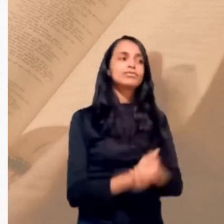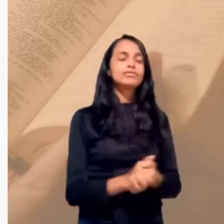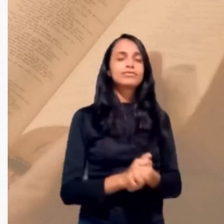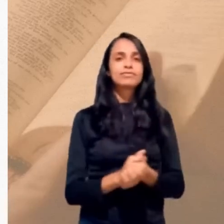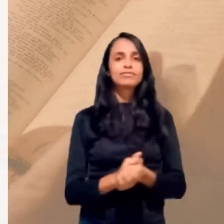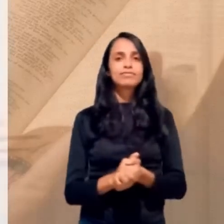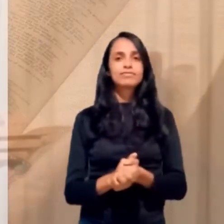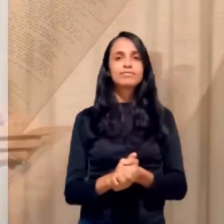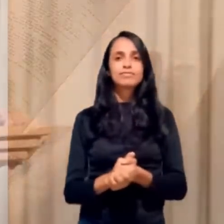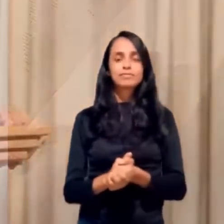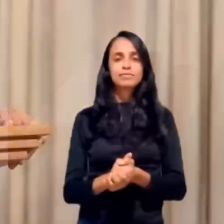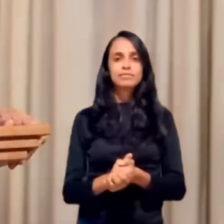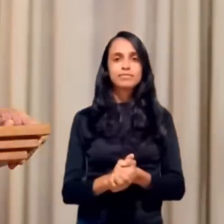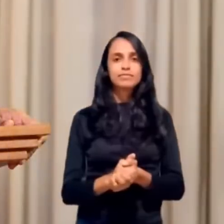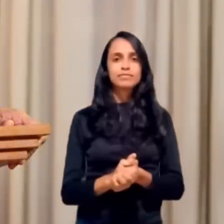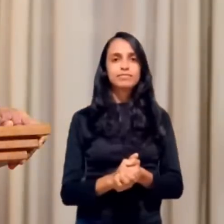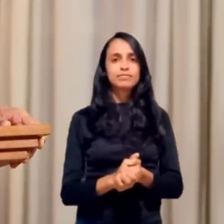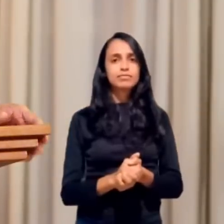Queridos,